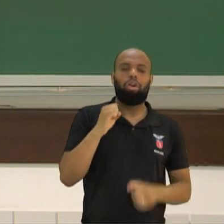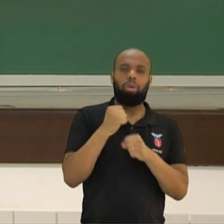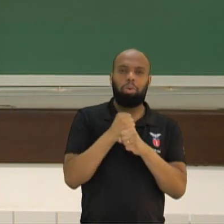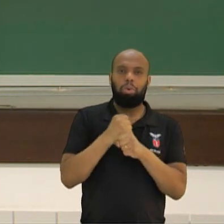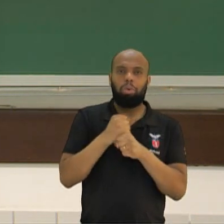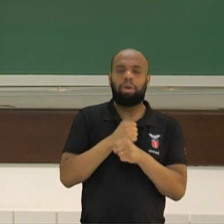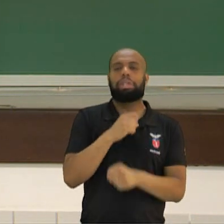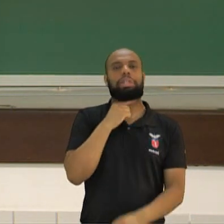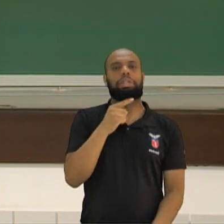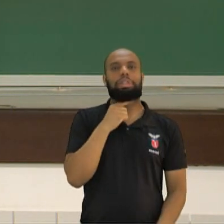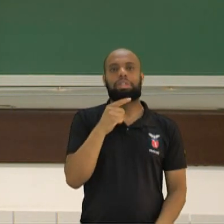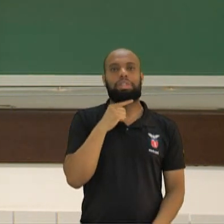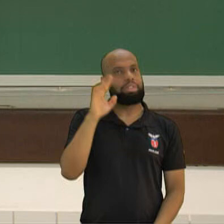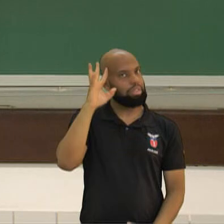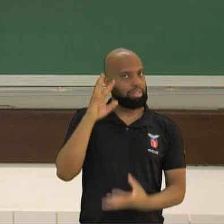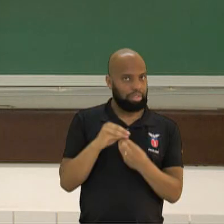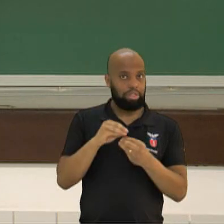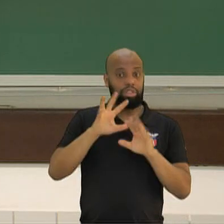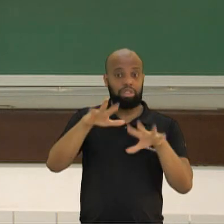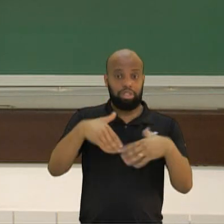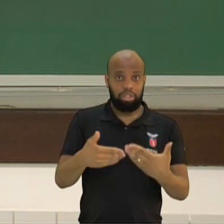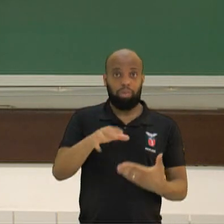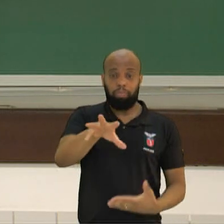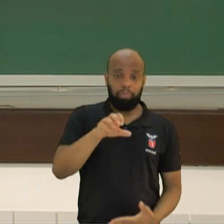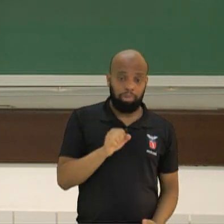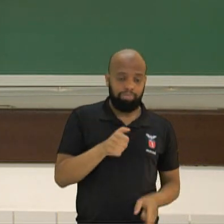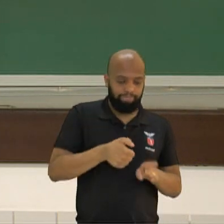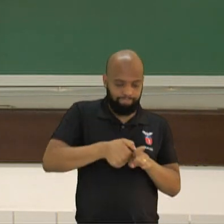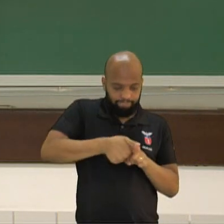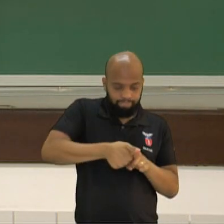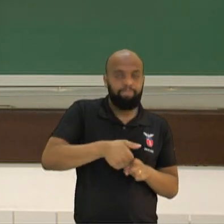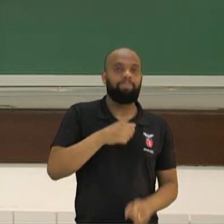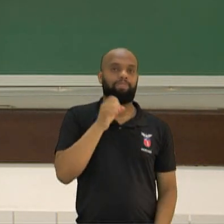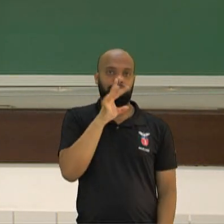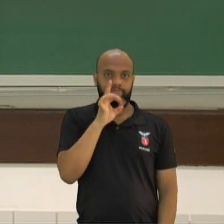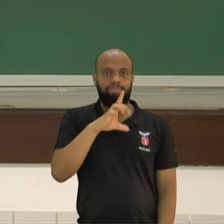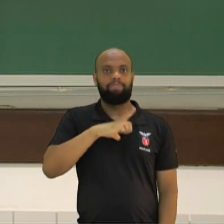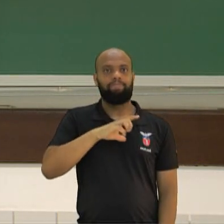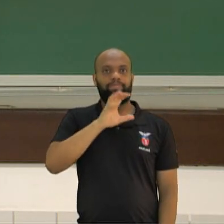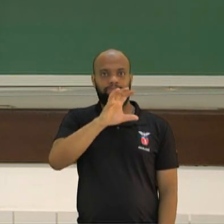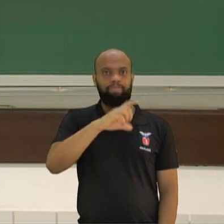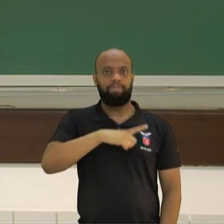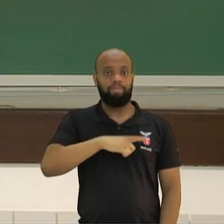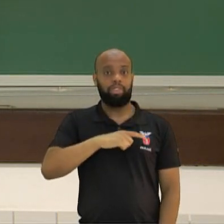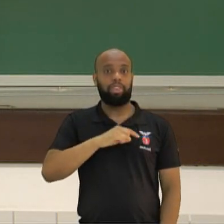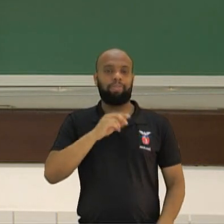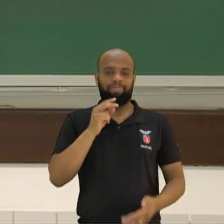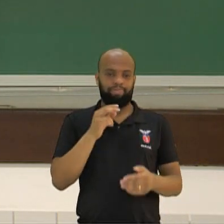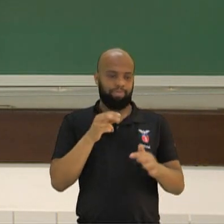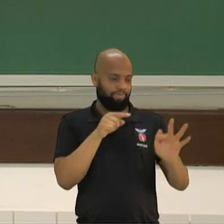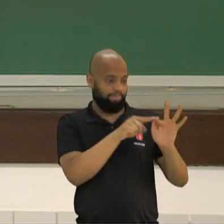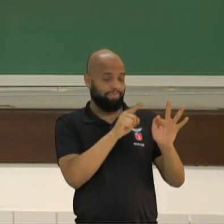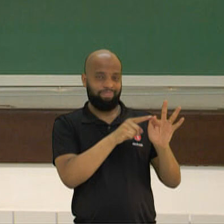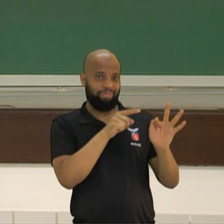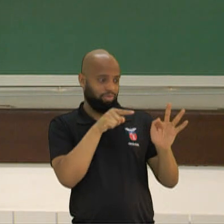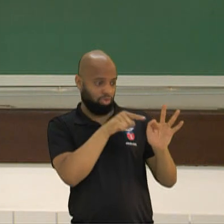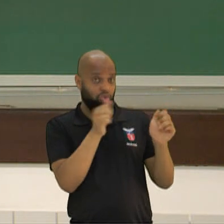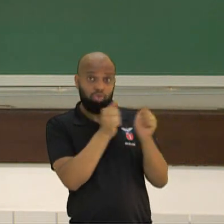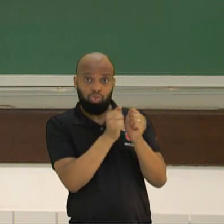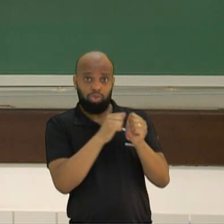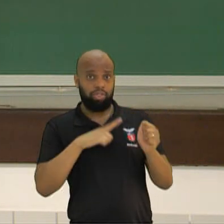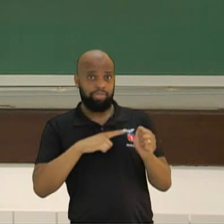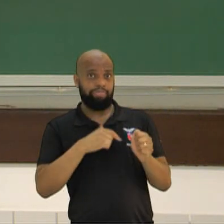ele não teria concluído. Então ele pegou essa planta por essas características, polinização cruzada, uma planta muito